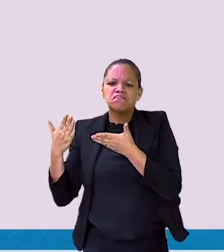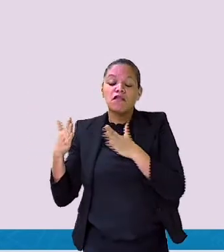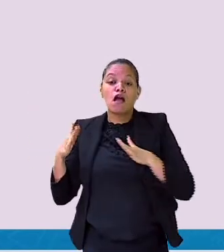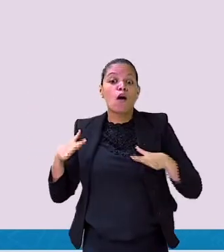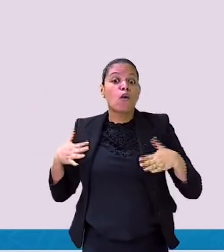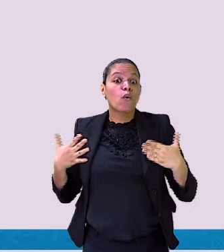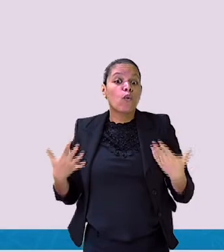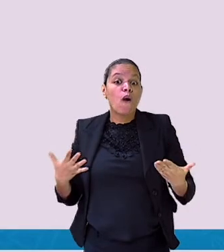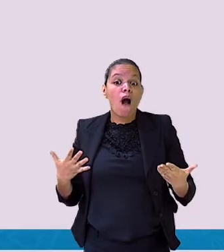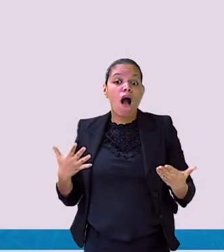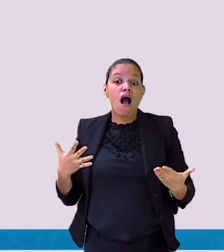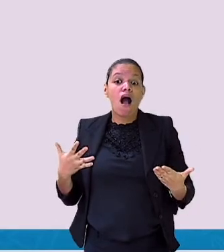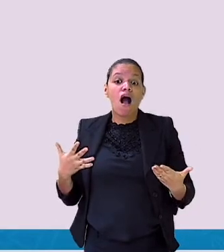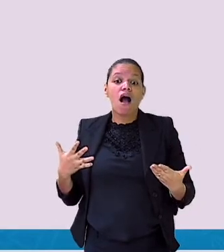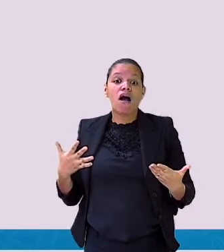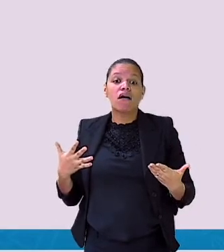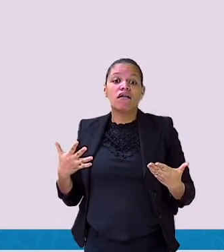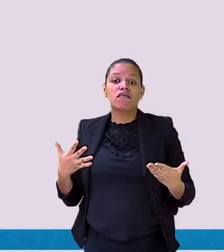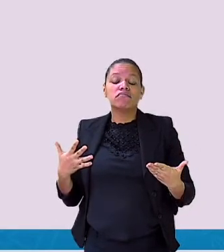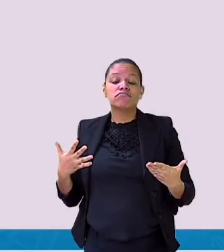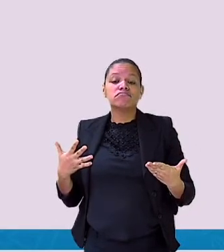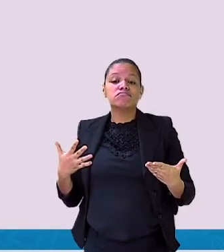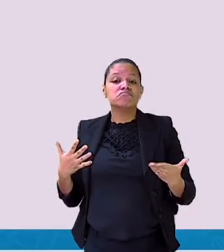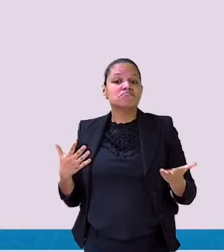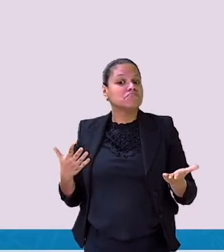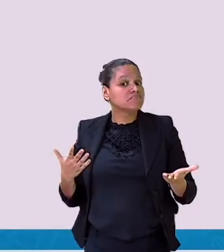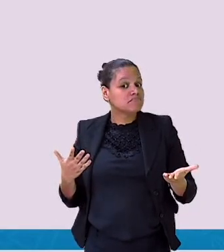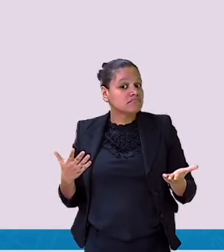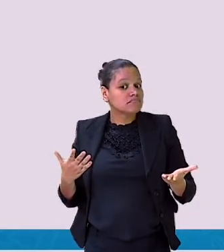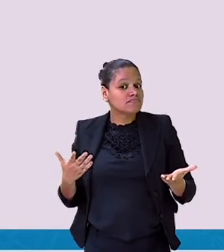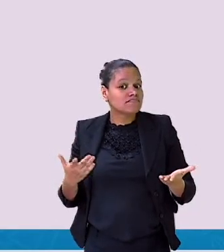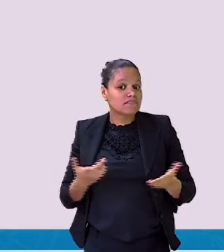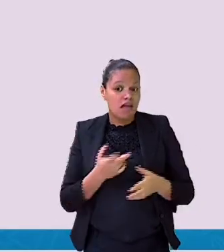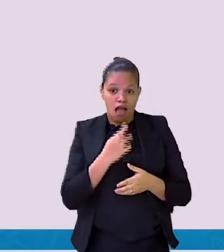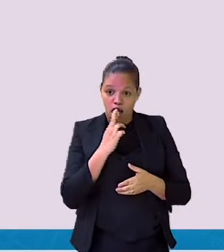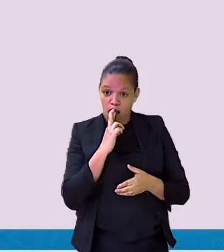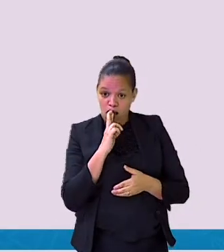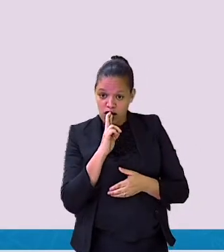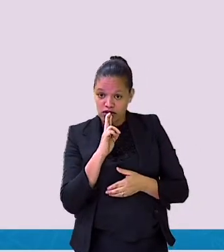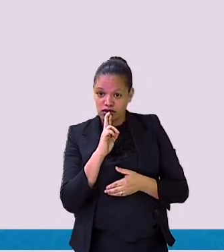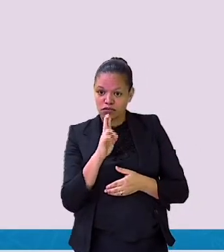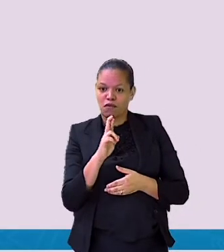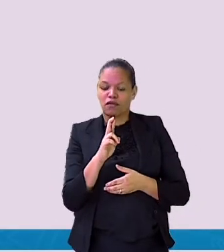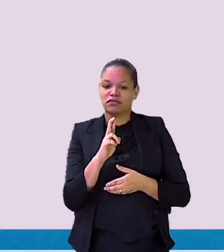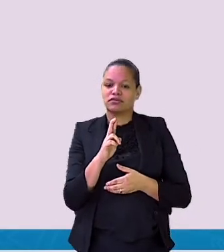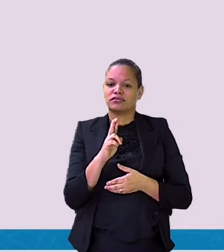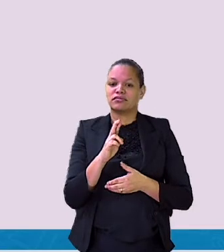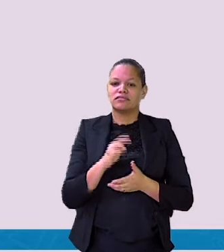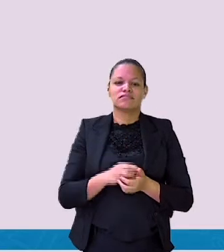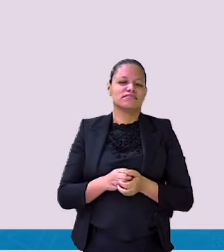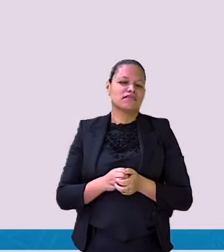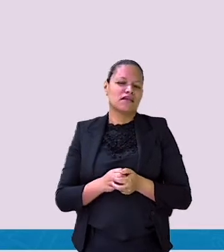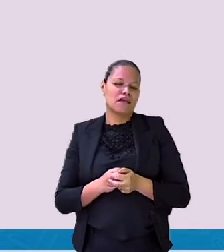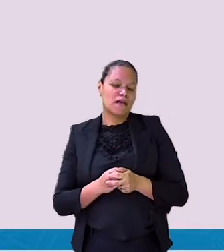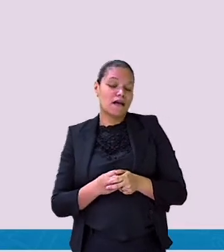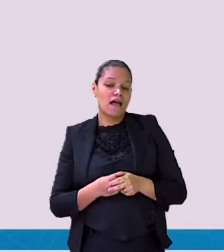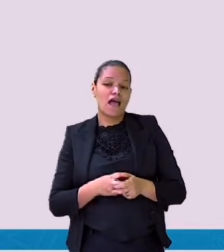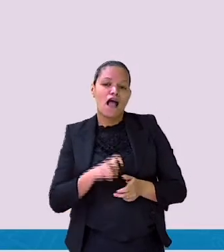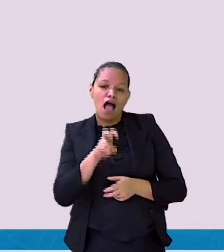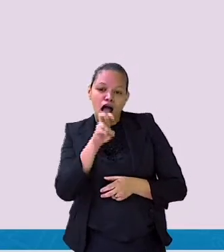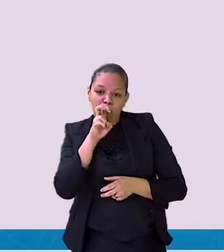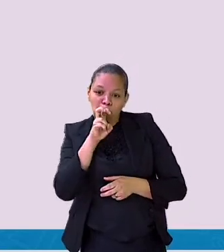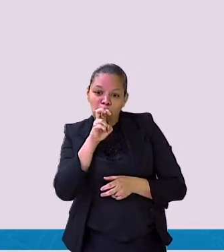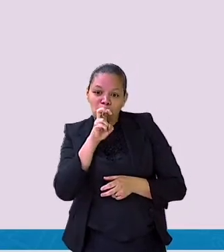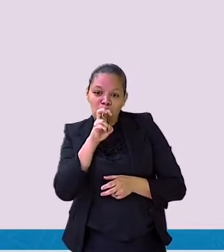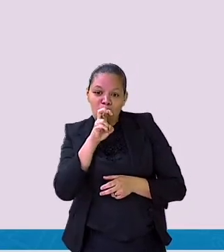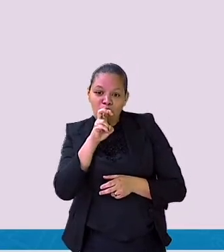professora foi da Mônica, ela foi até quase lá no finalzão. E isso porque a Mônica teve mais votos. Então,